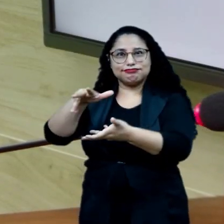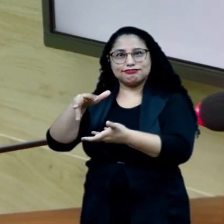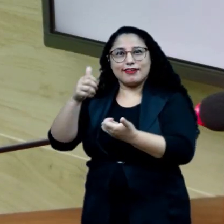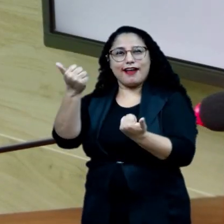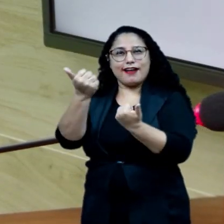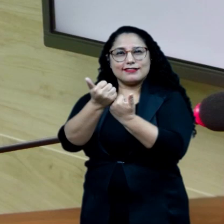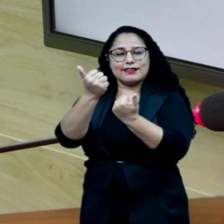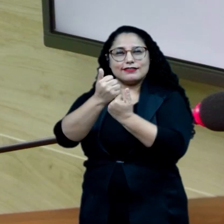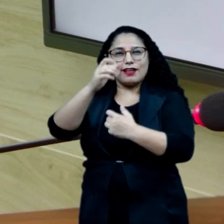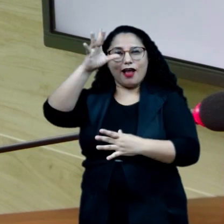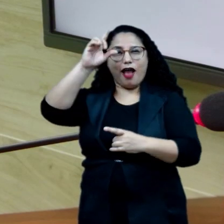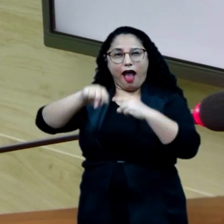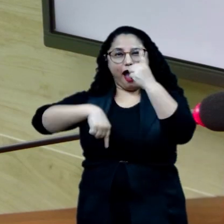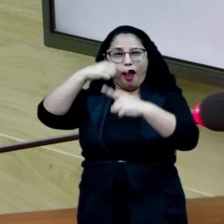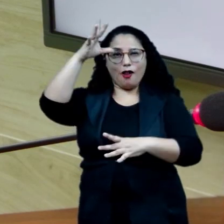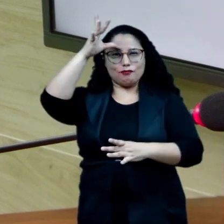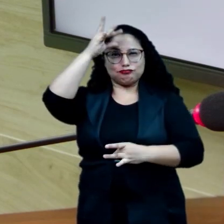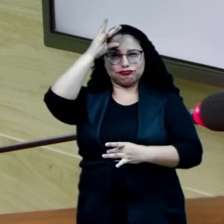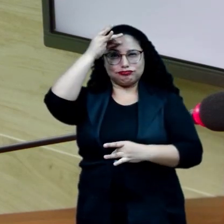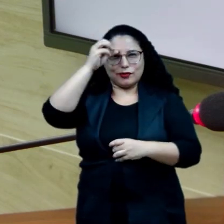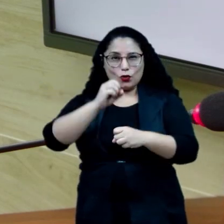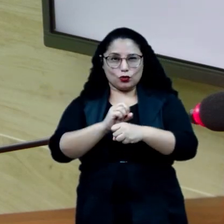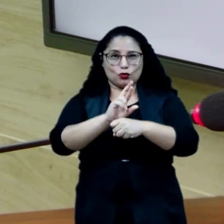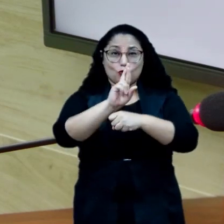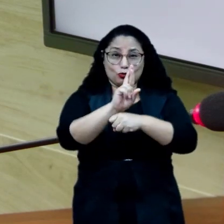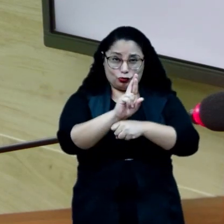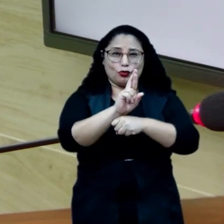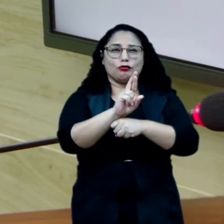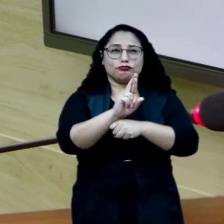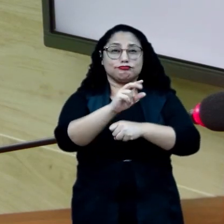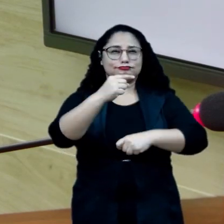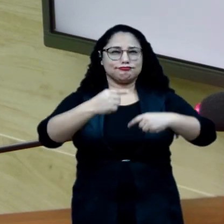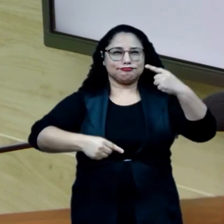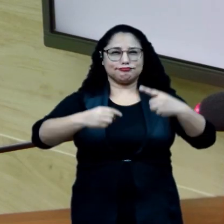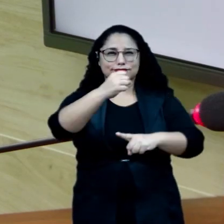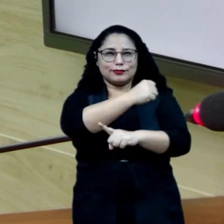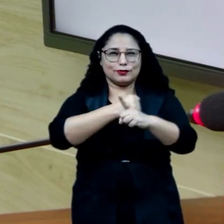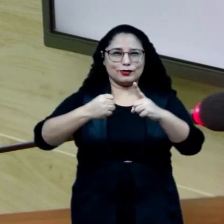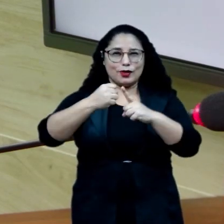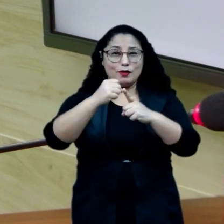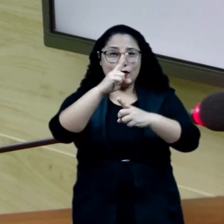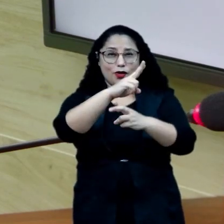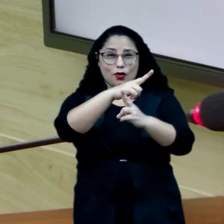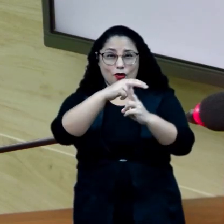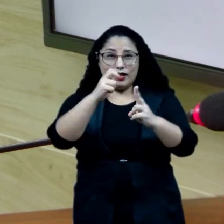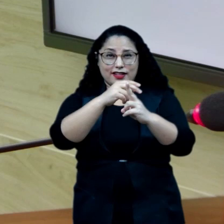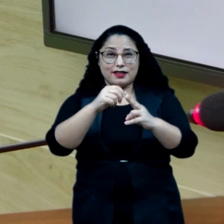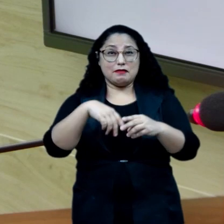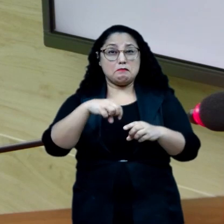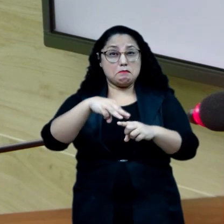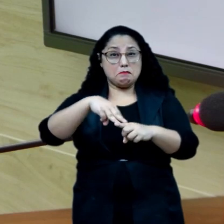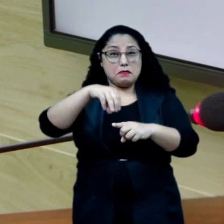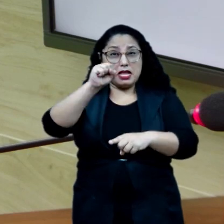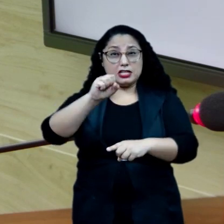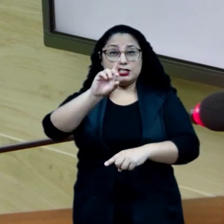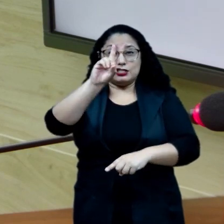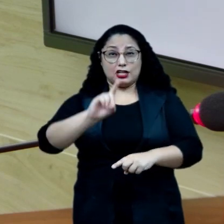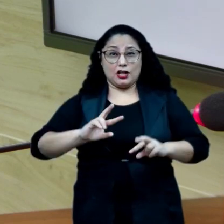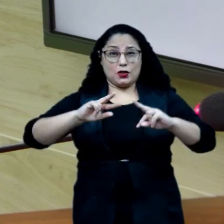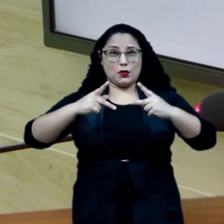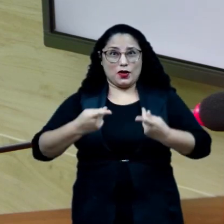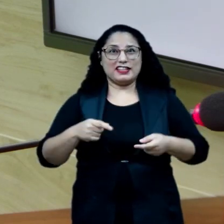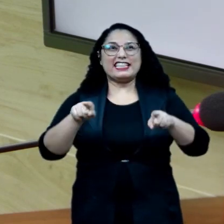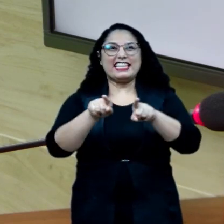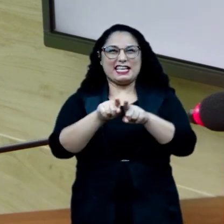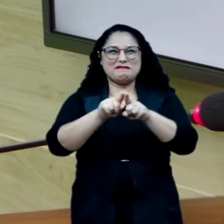de alta performance. É doutorando em Política Social pela UNB, mestre em Direitos Humanos e Cidadania